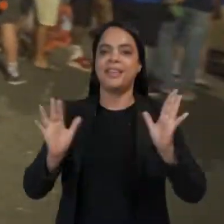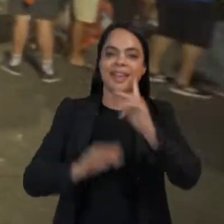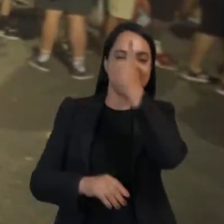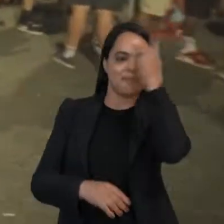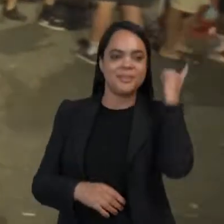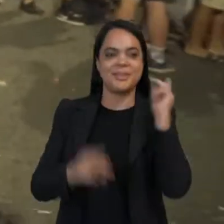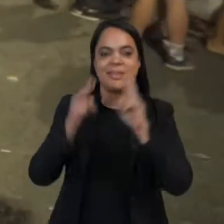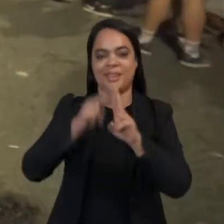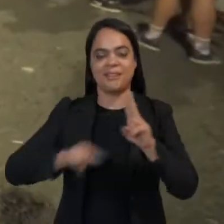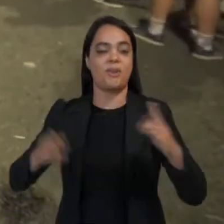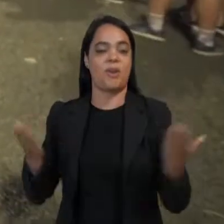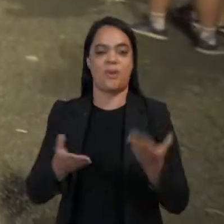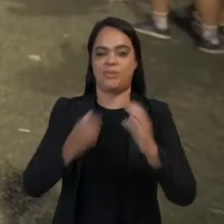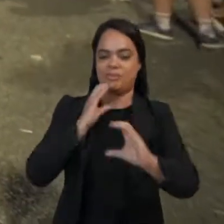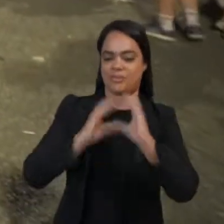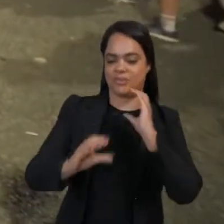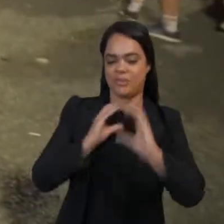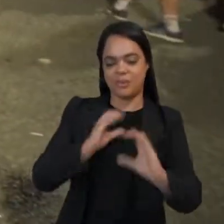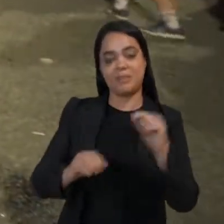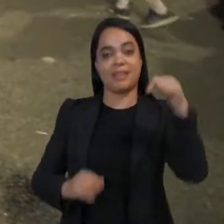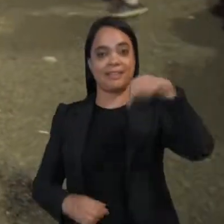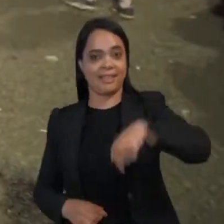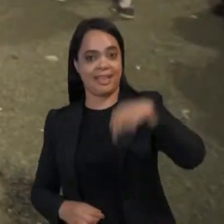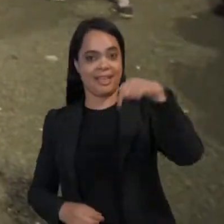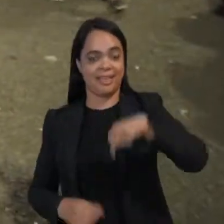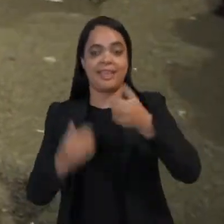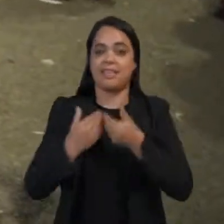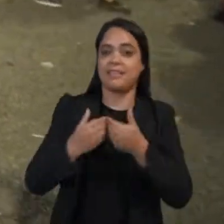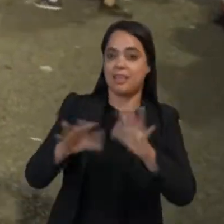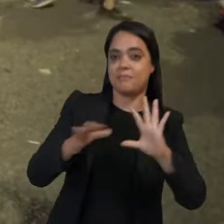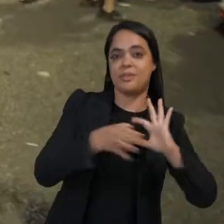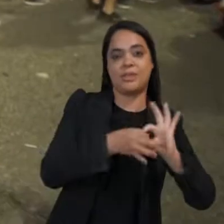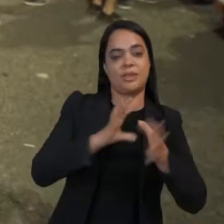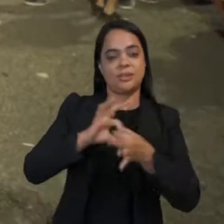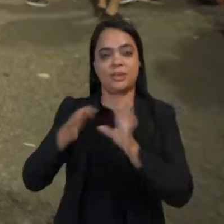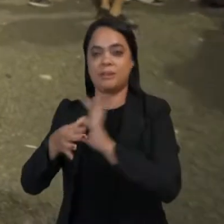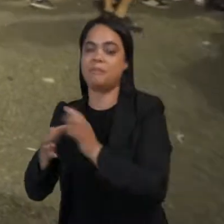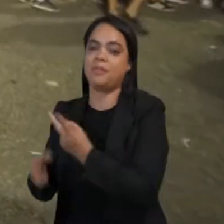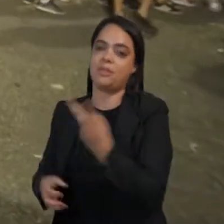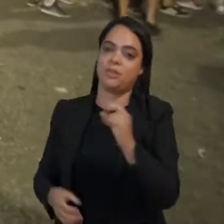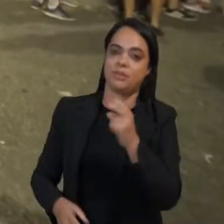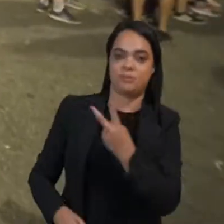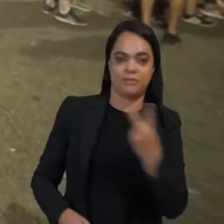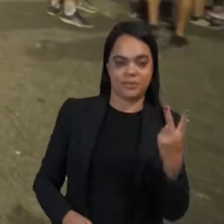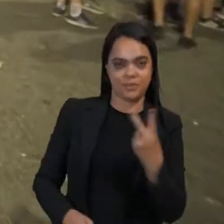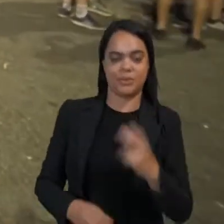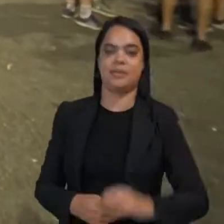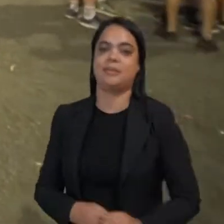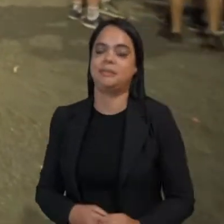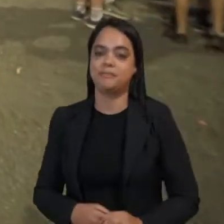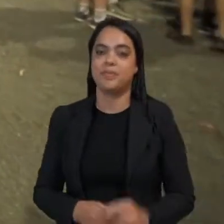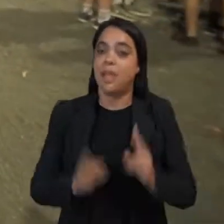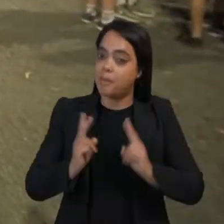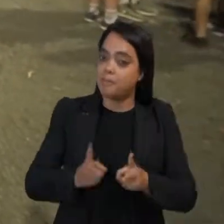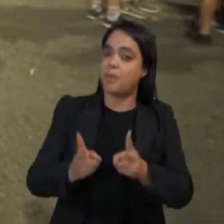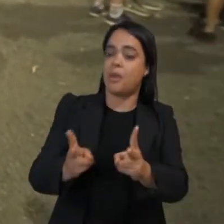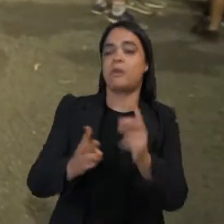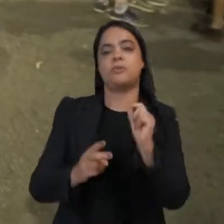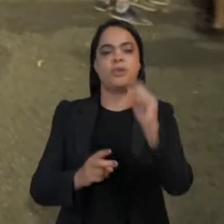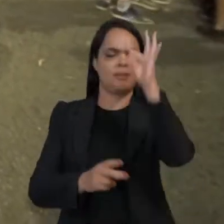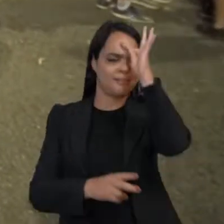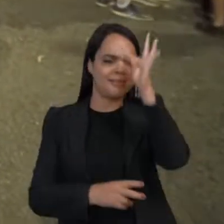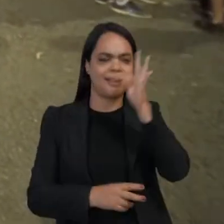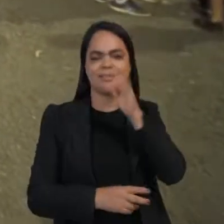E aí, Ufolândia? Hoje o Comunica UFO tá aqui, na abertura das Olimpíadas 2022. E pra seguir com